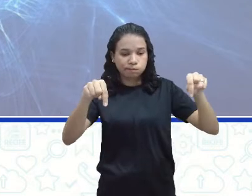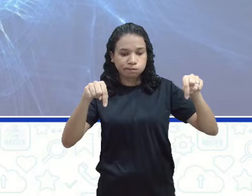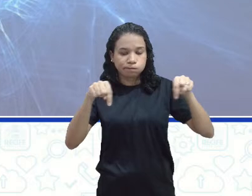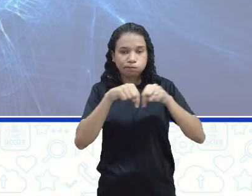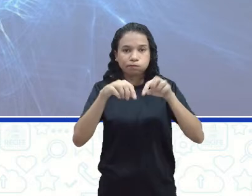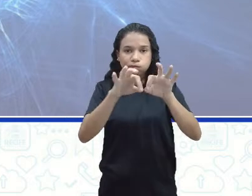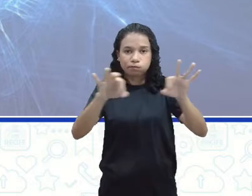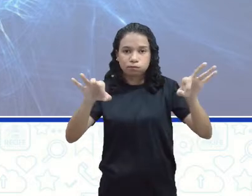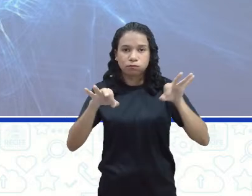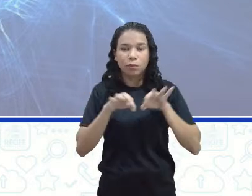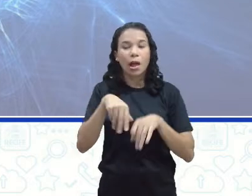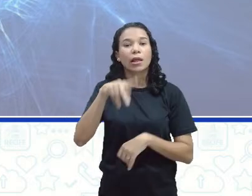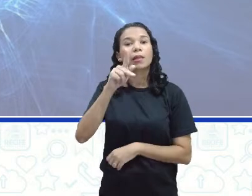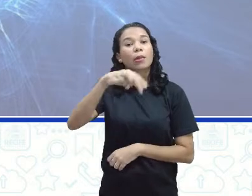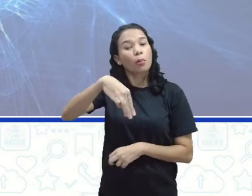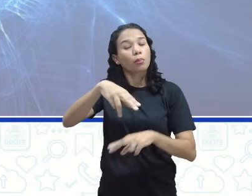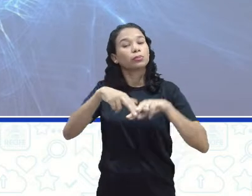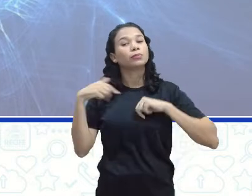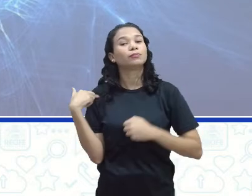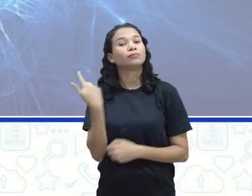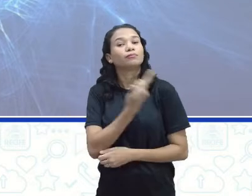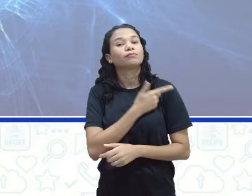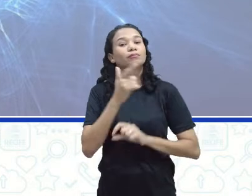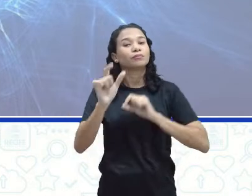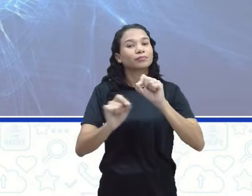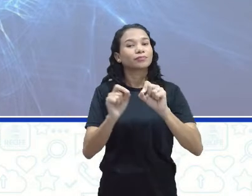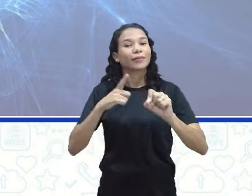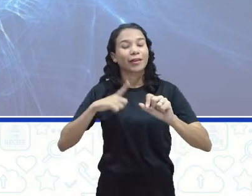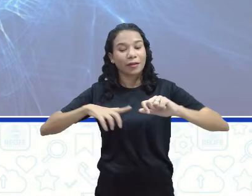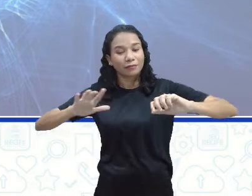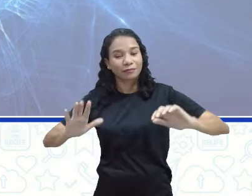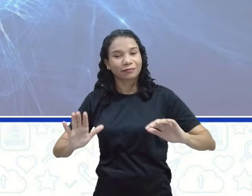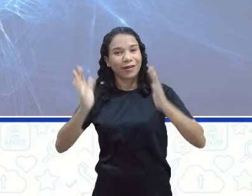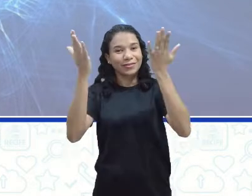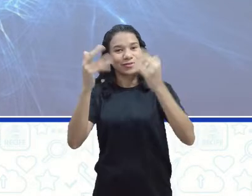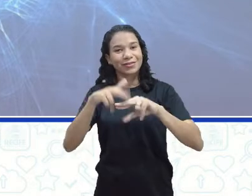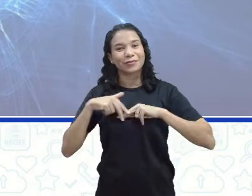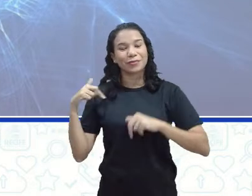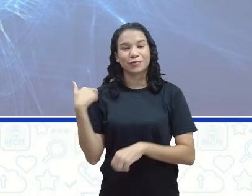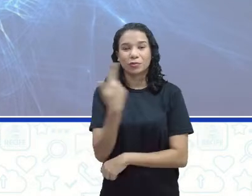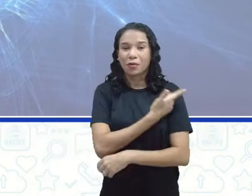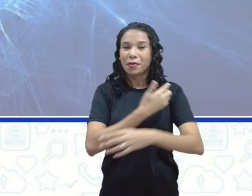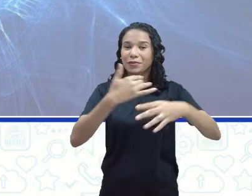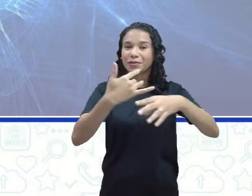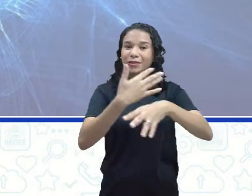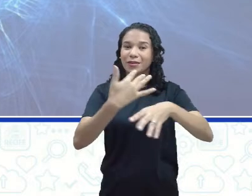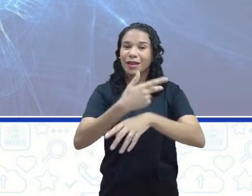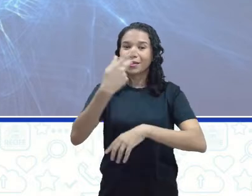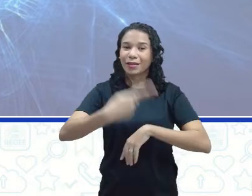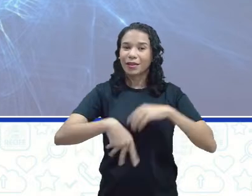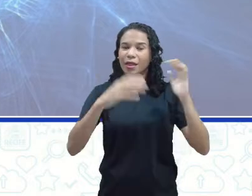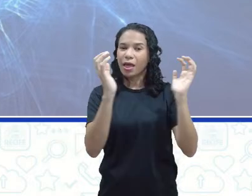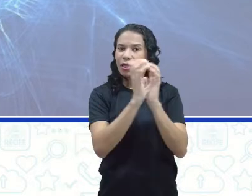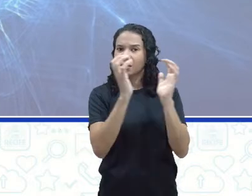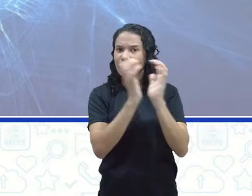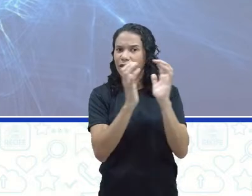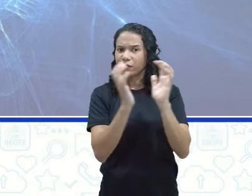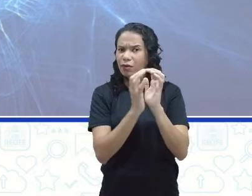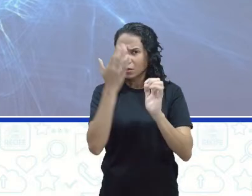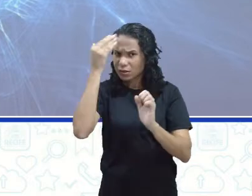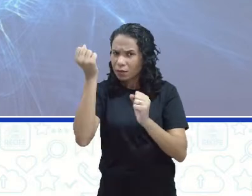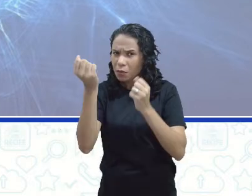nesse clima de festividade, e em nome da nossa cidade de Recife, aniversário de Recife, vocês sabem quanto é a